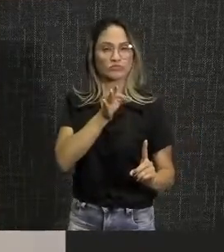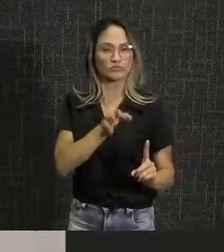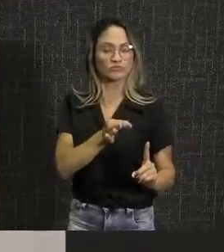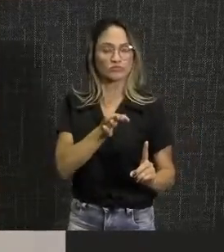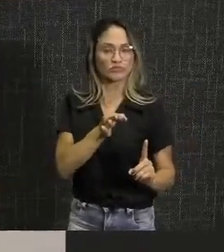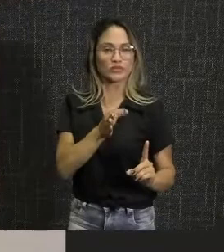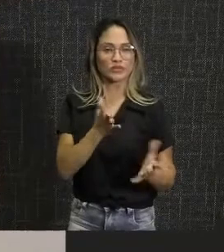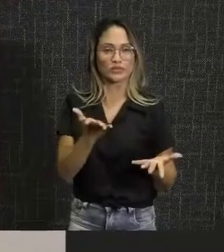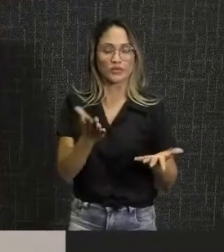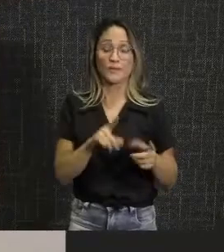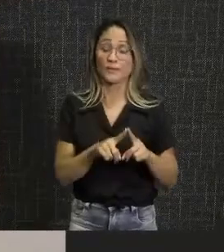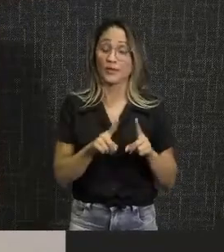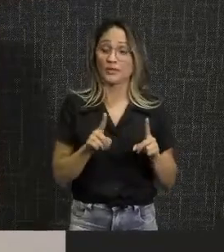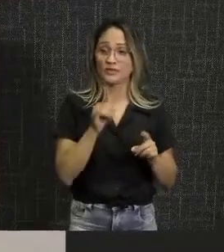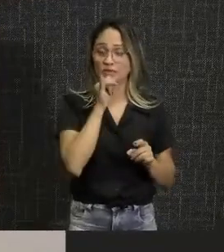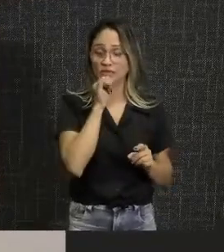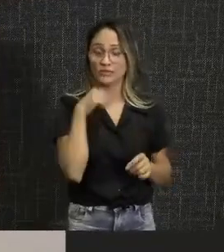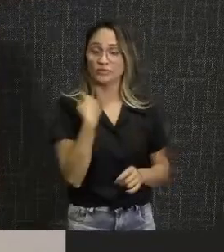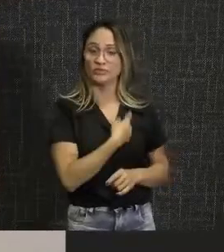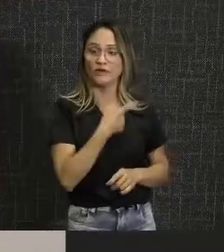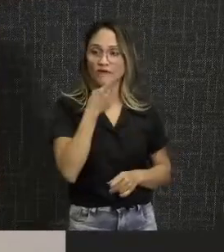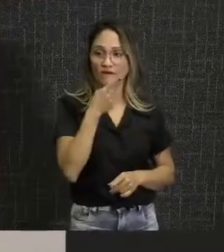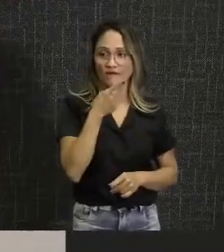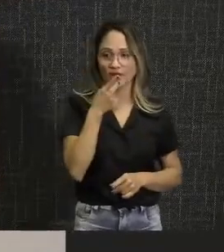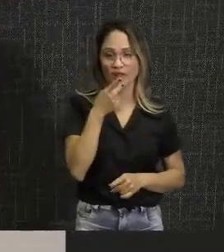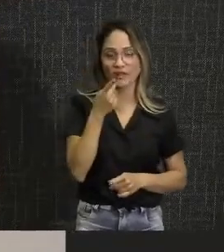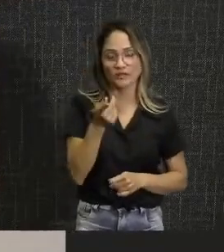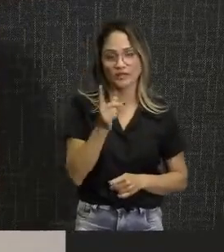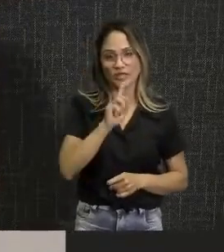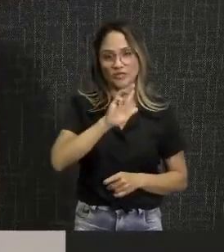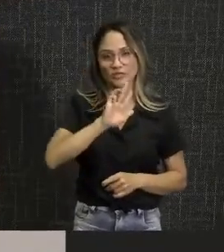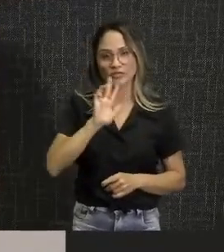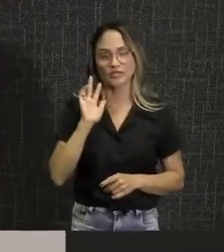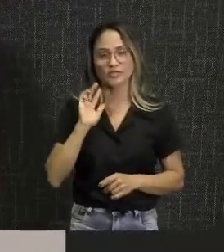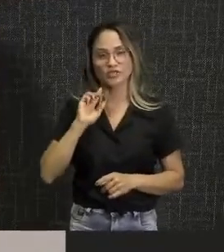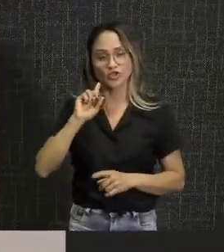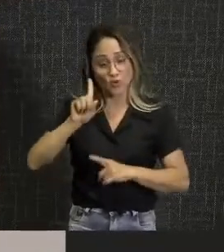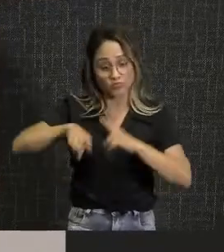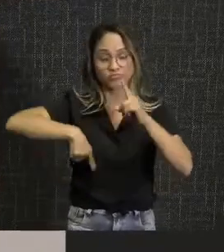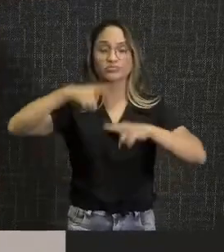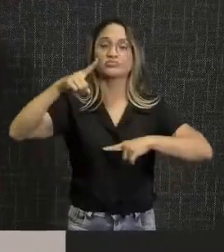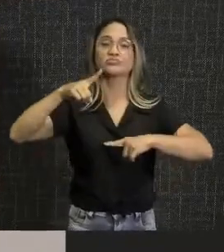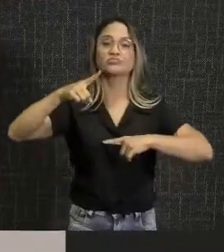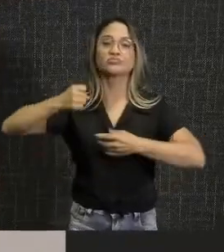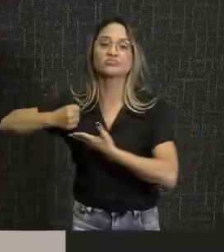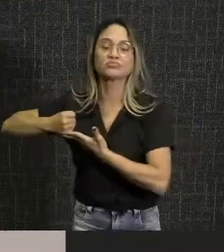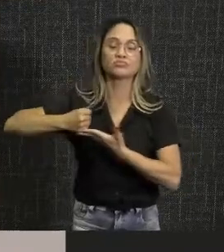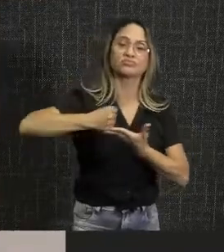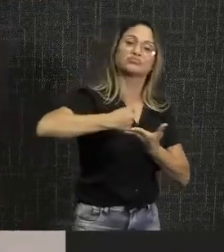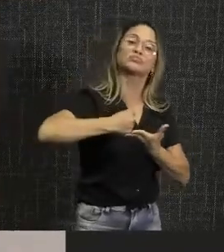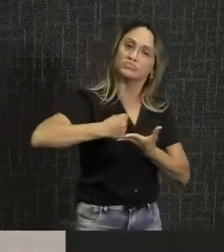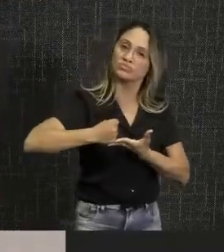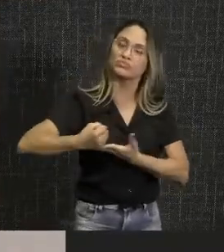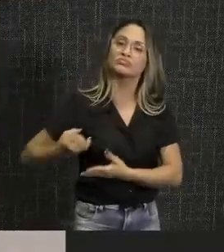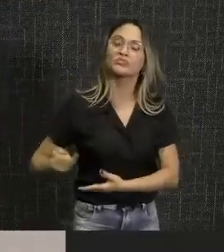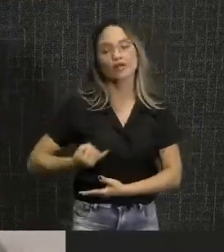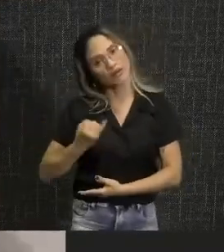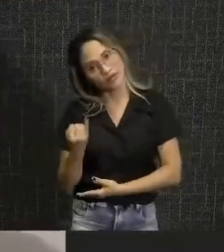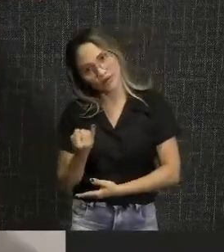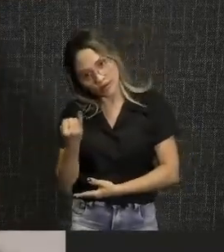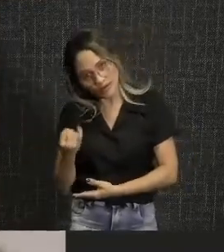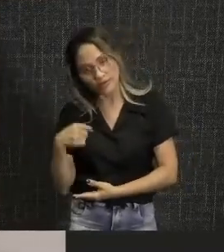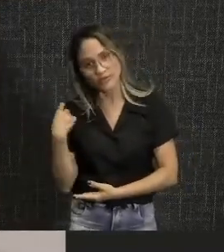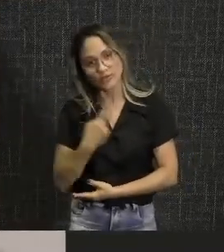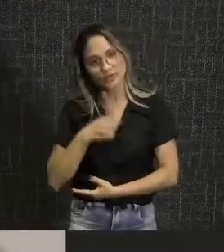O fato, a gente estava falando de recuperação, uma recuperação com auxílio seria o ideal. A gente sabe a dificuldade que